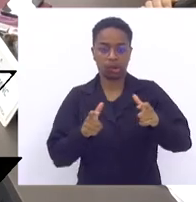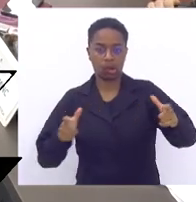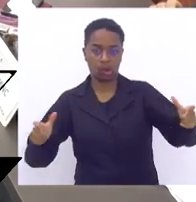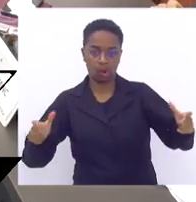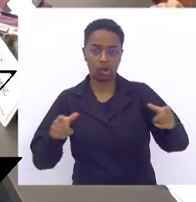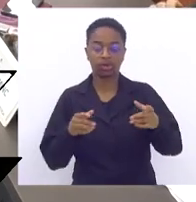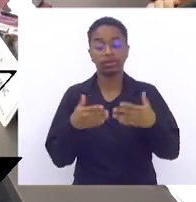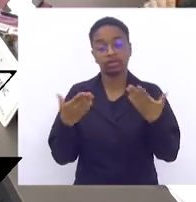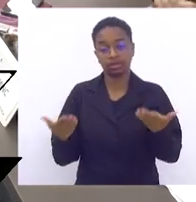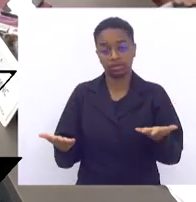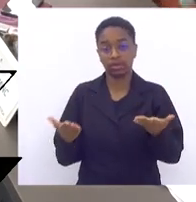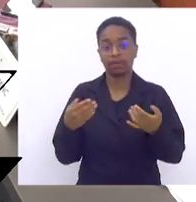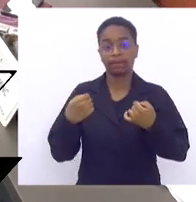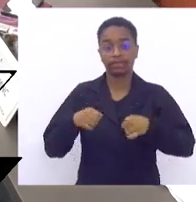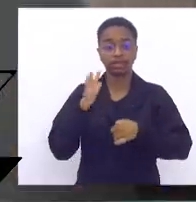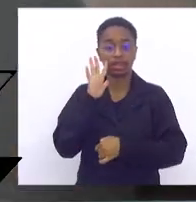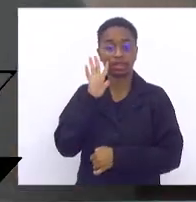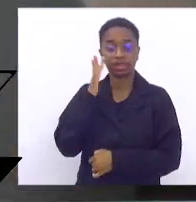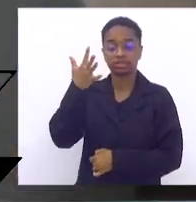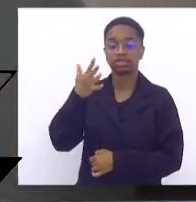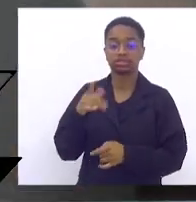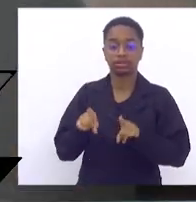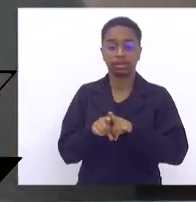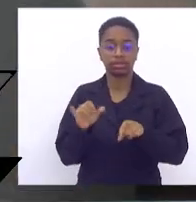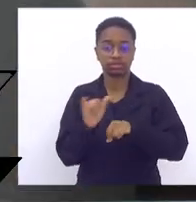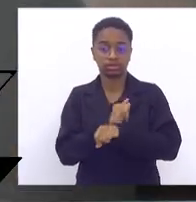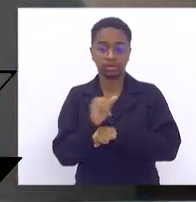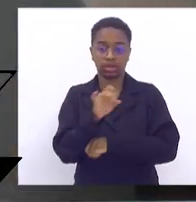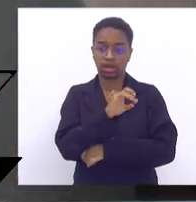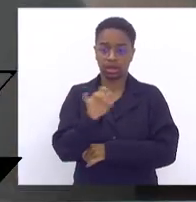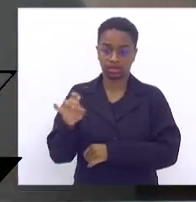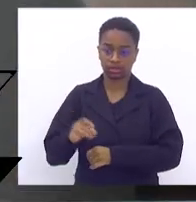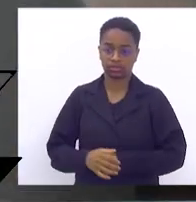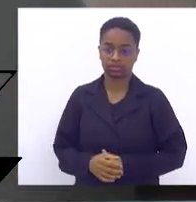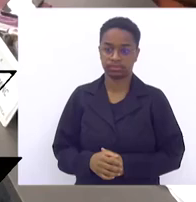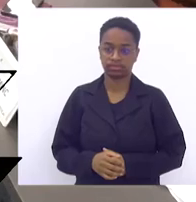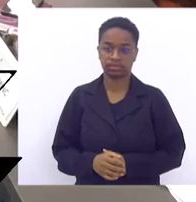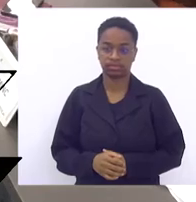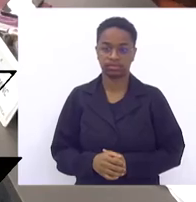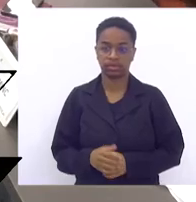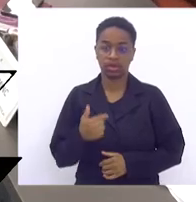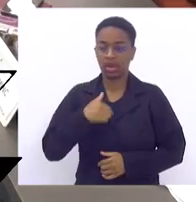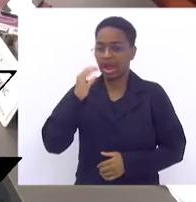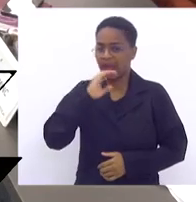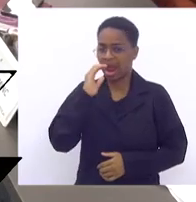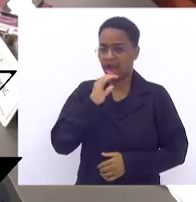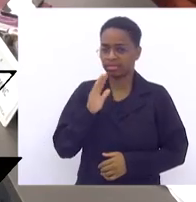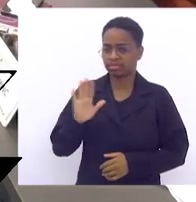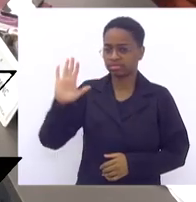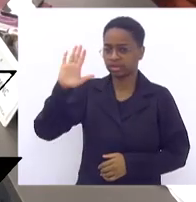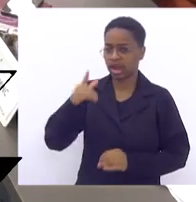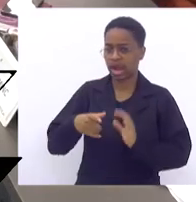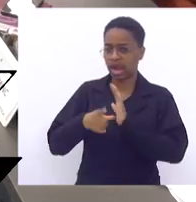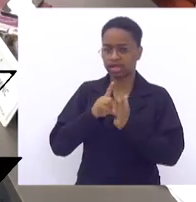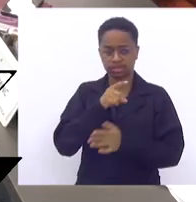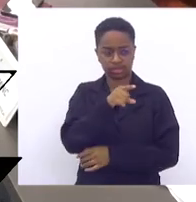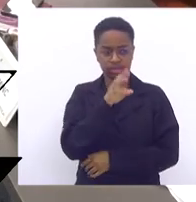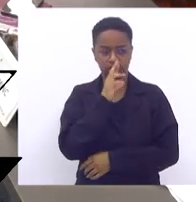a decisão da importância estratégica de cada rio. Então, Vossa Excelência me concede uma rapidíssima parte antes do relator responder?